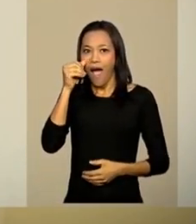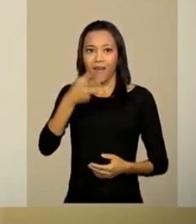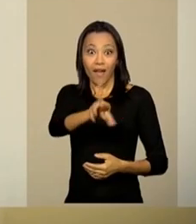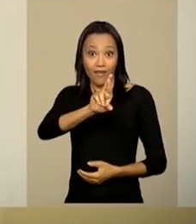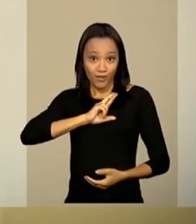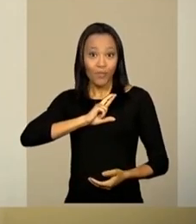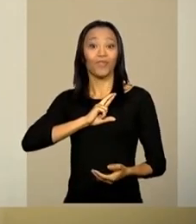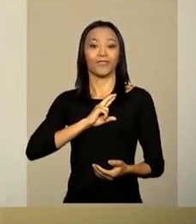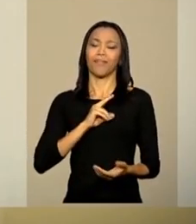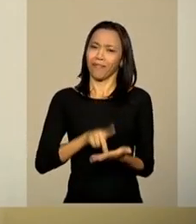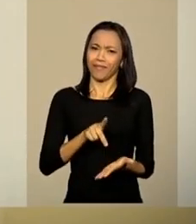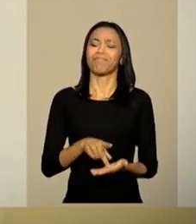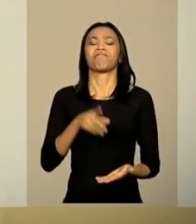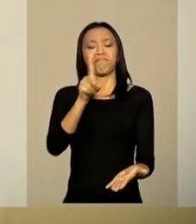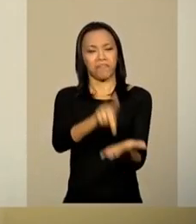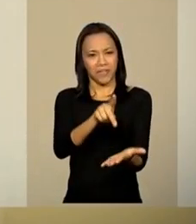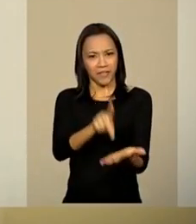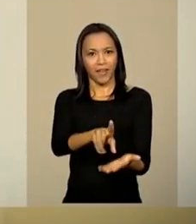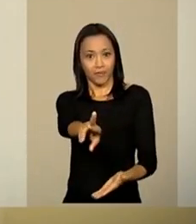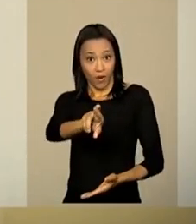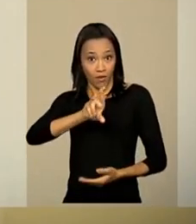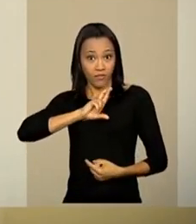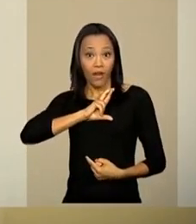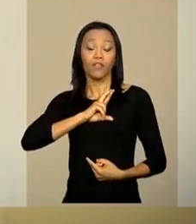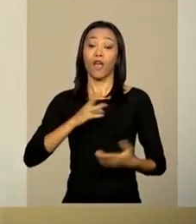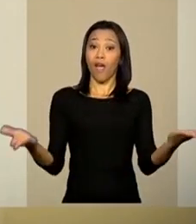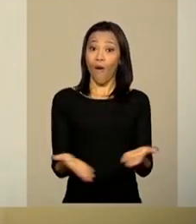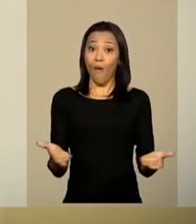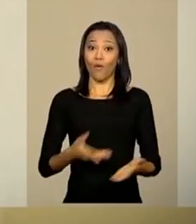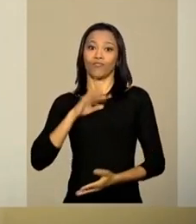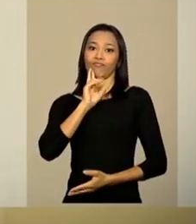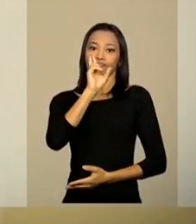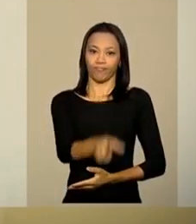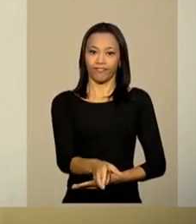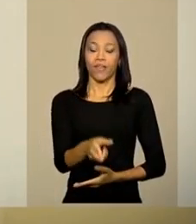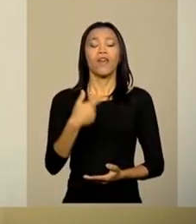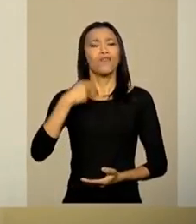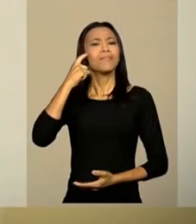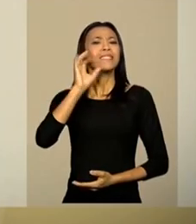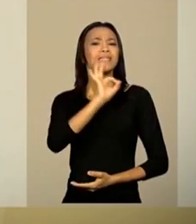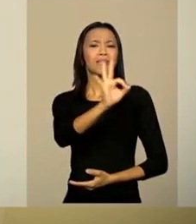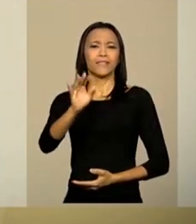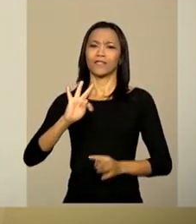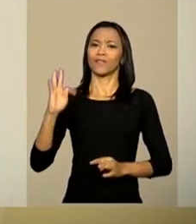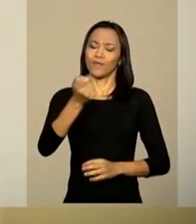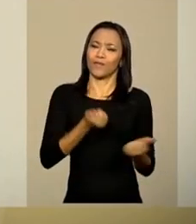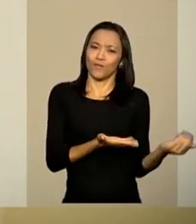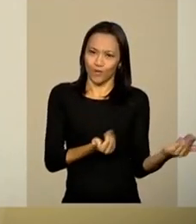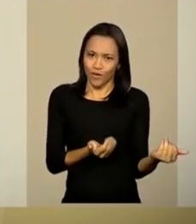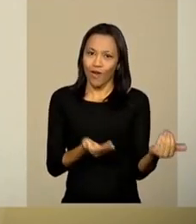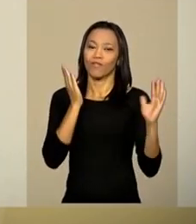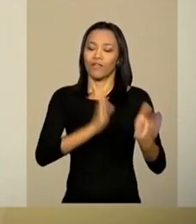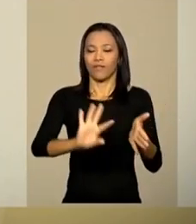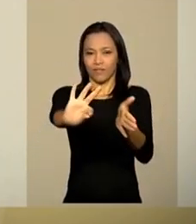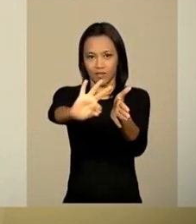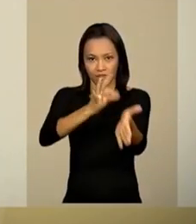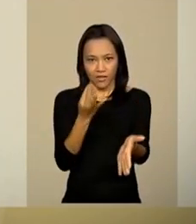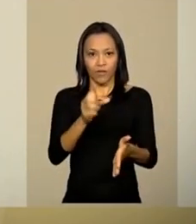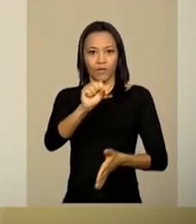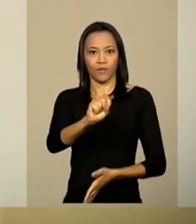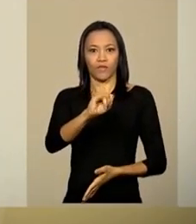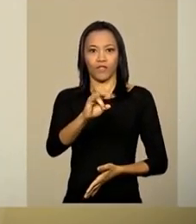é, presidenta? É verdade, Max. O resultado sai hoje. Eu tenho certeza que todos os jovens que fizeram a inscrição no